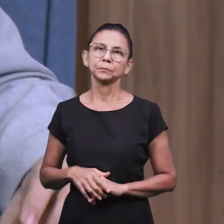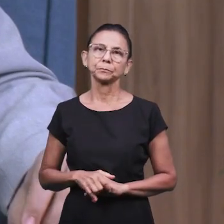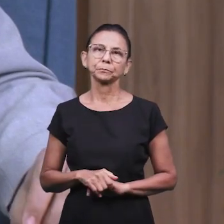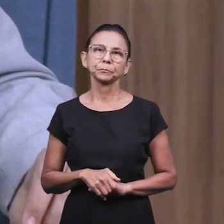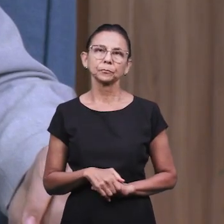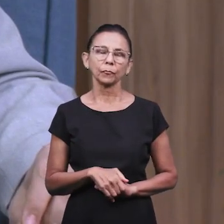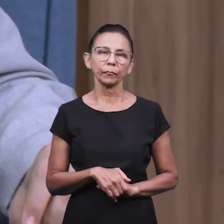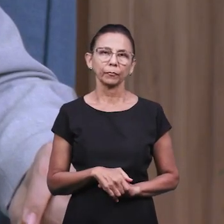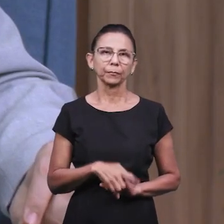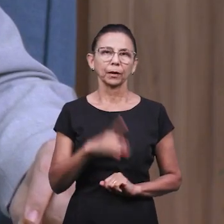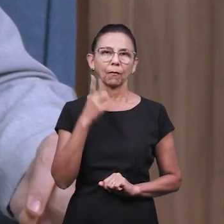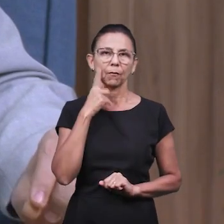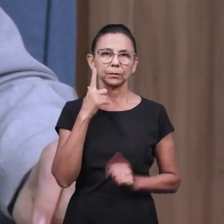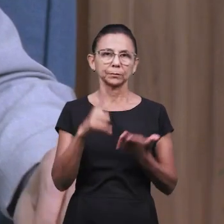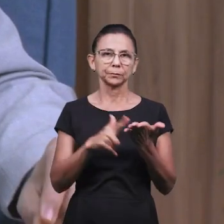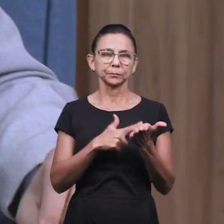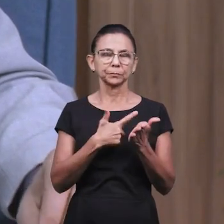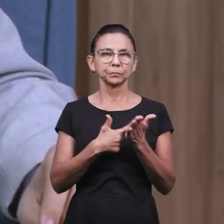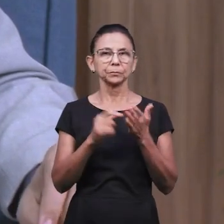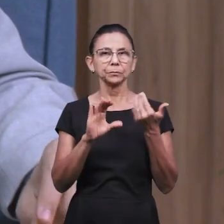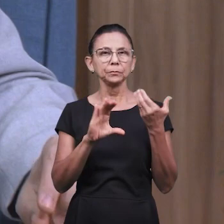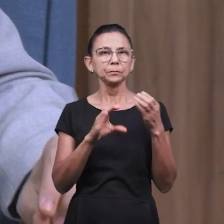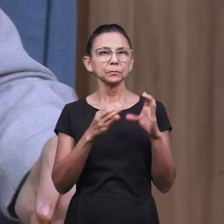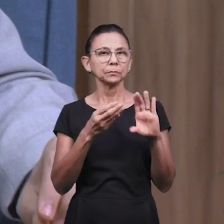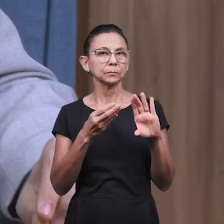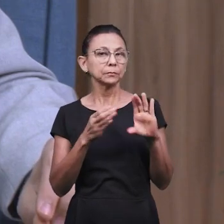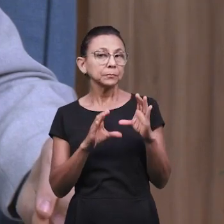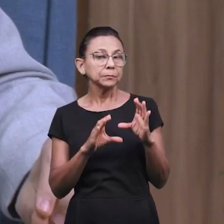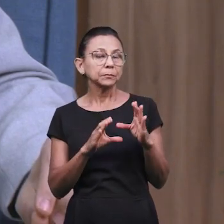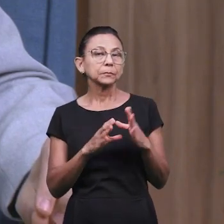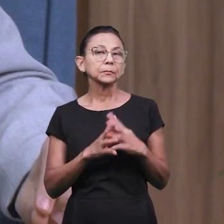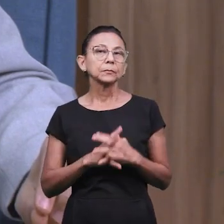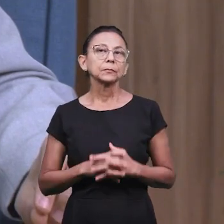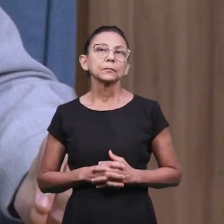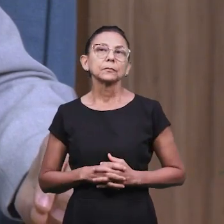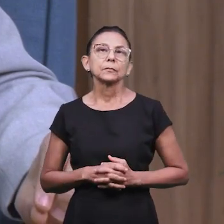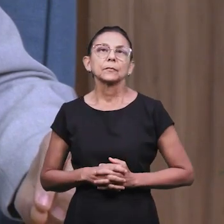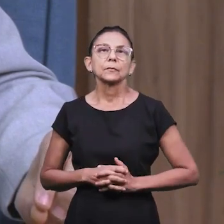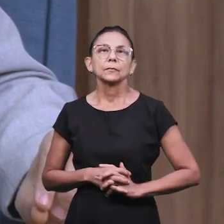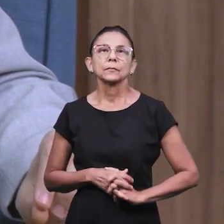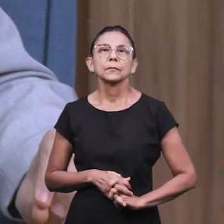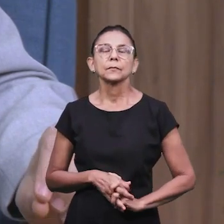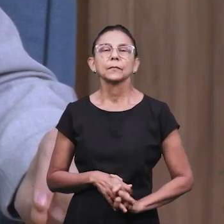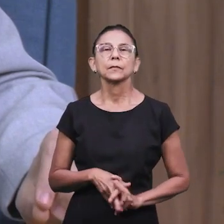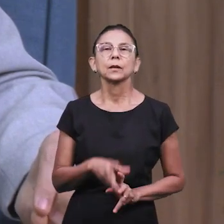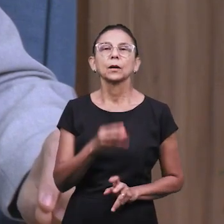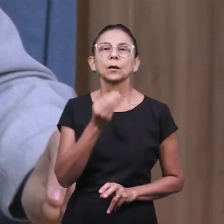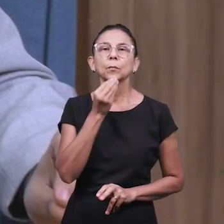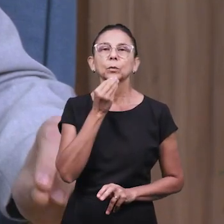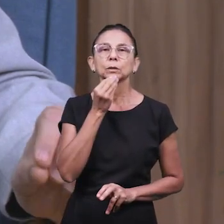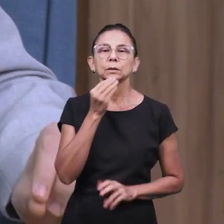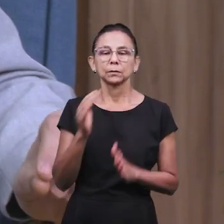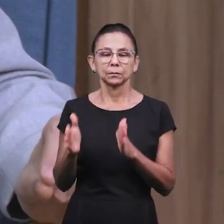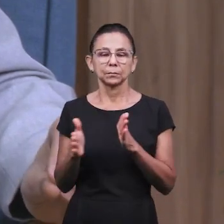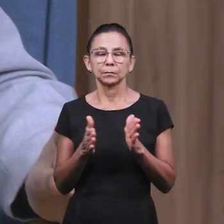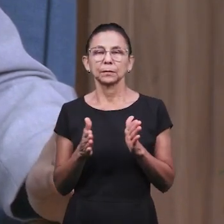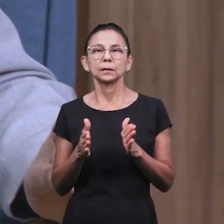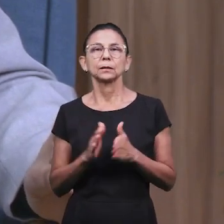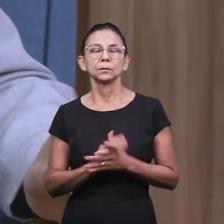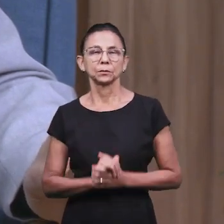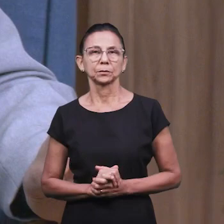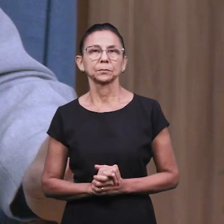abordado no livro de Cantares um aspecto que é o aspecto da oportunidade, o tempo